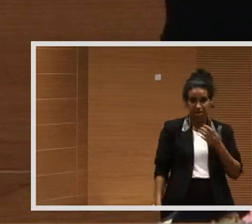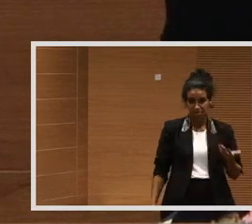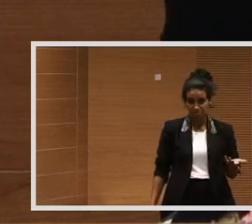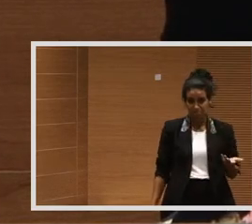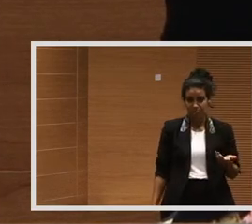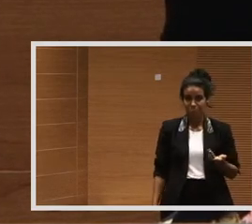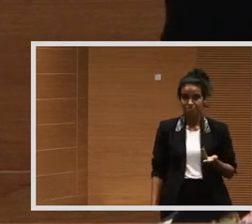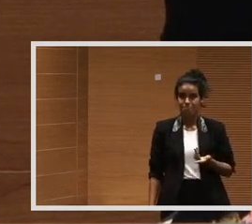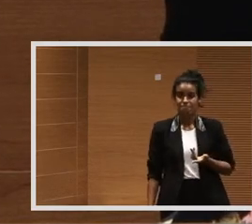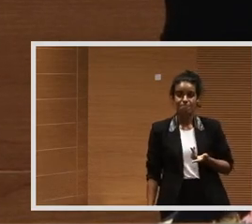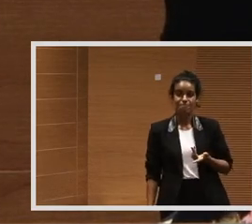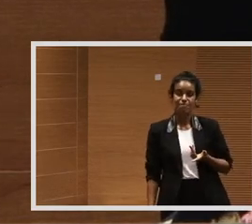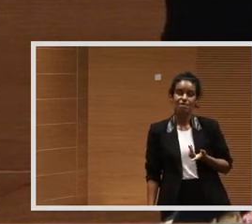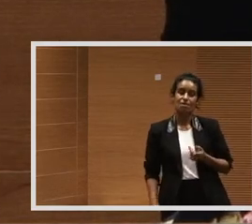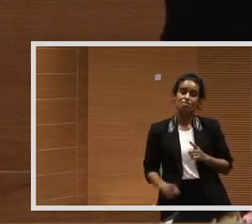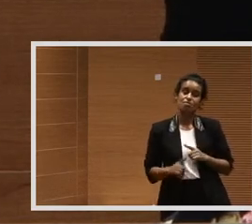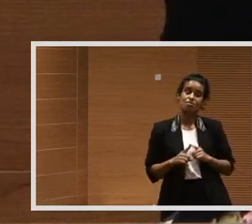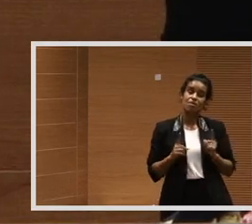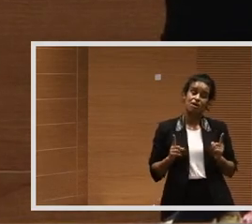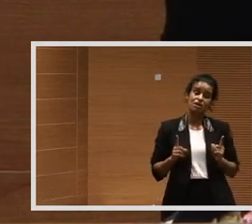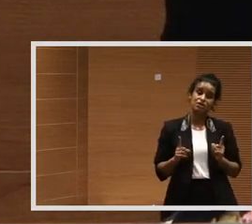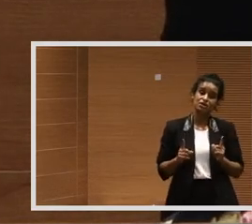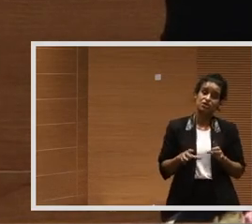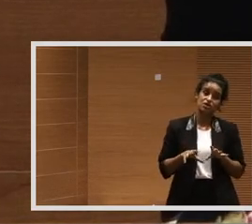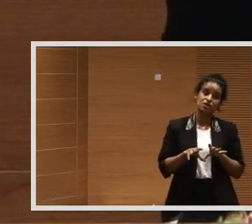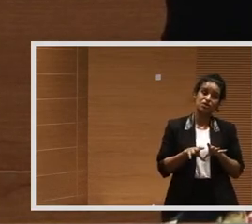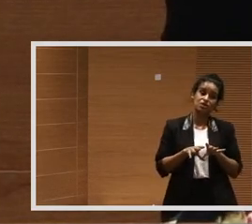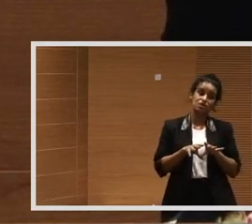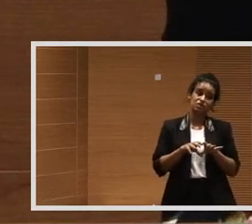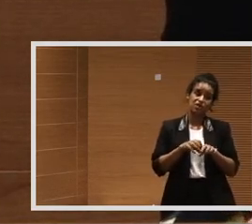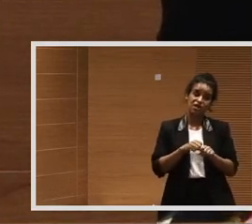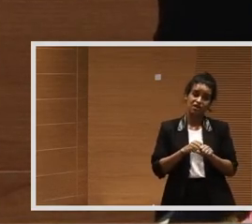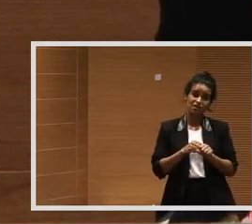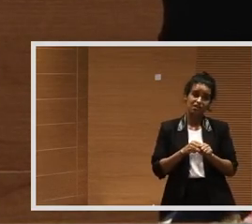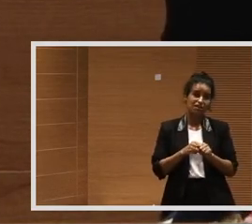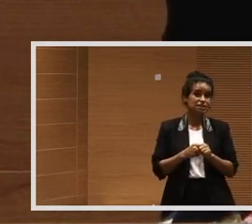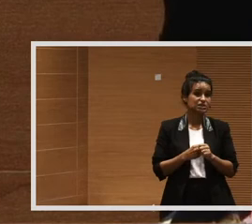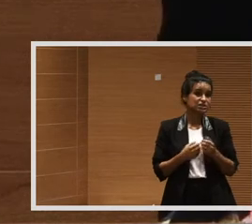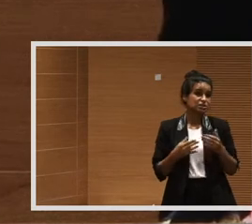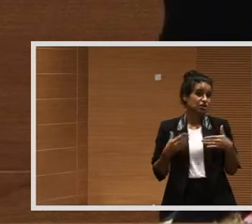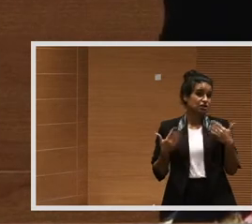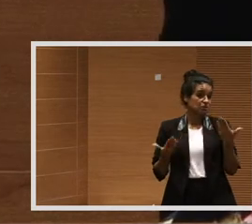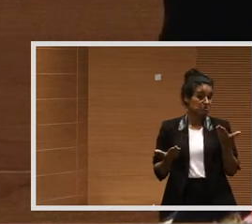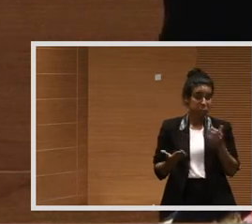mas também não tenho formação behaviorista.